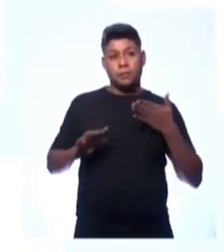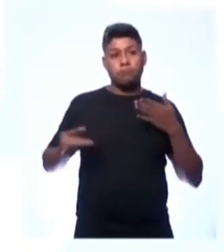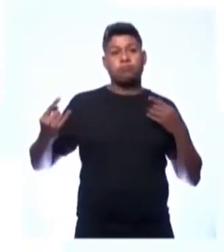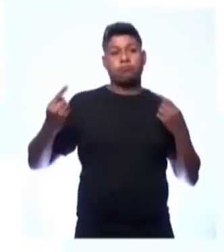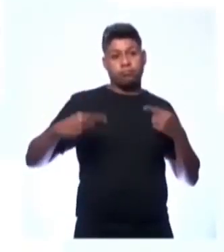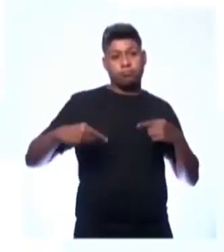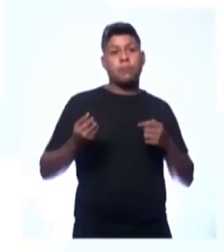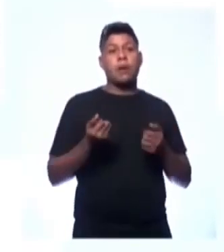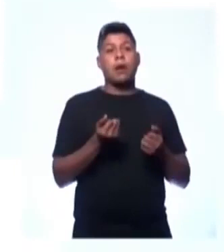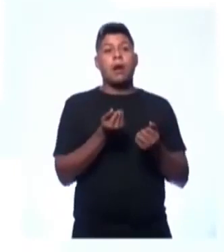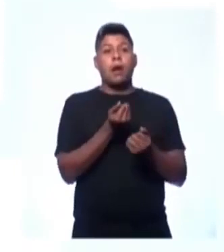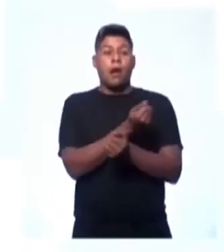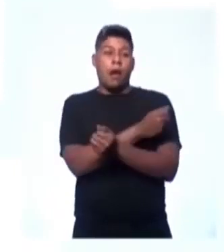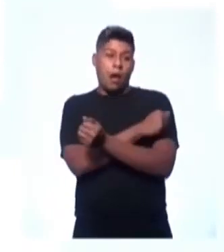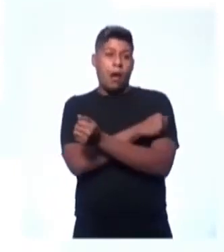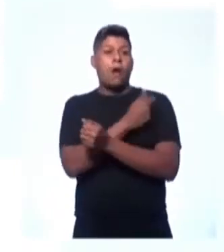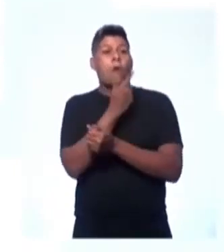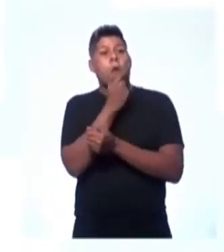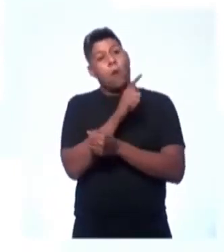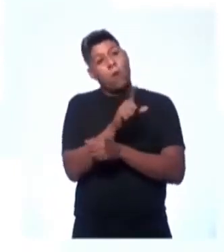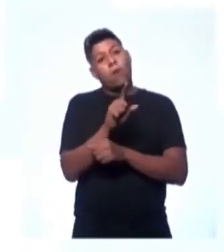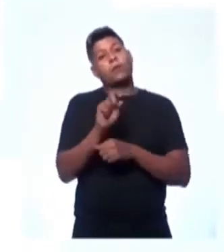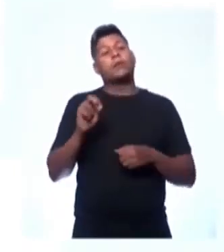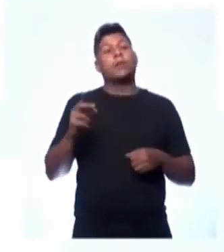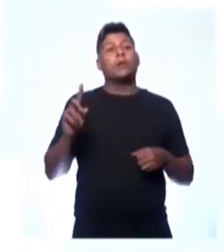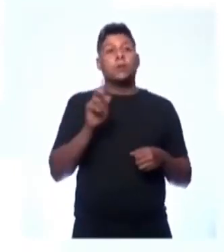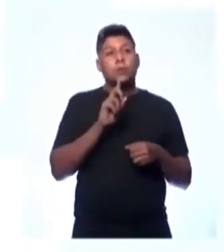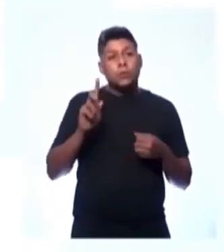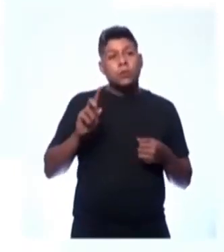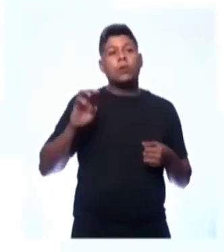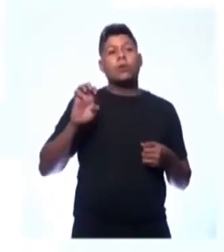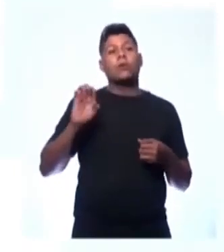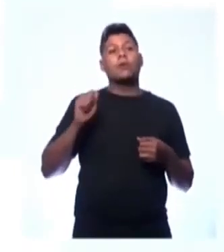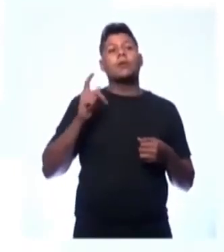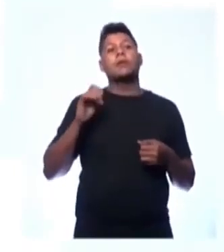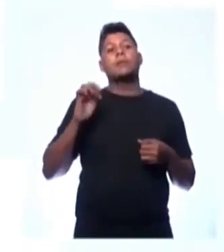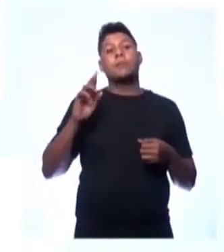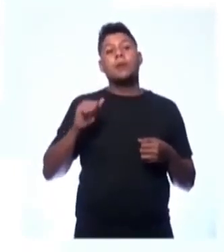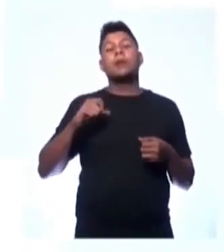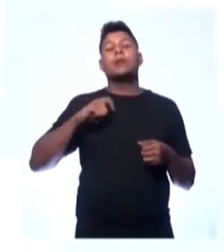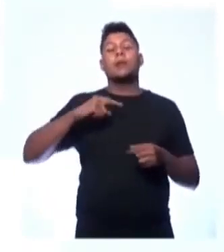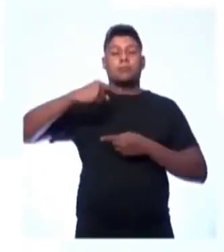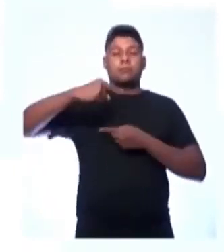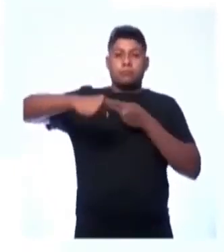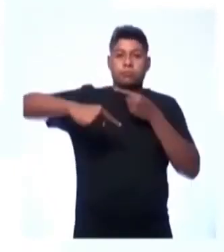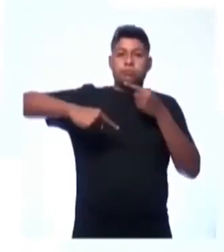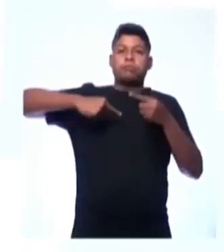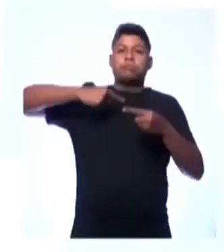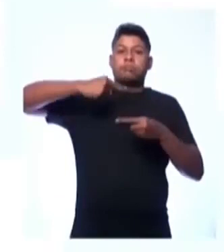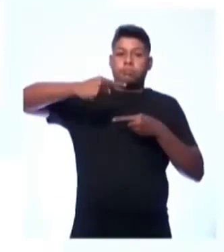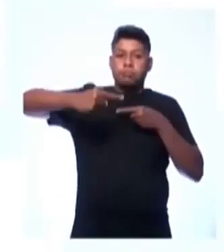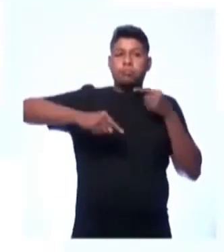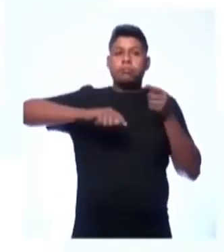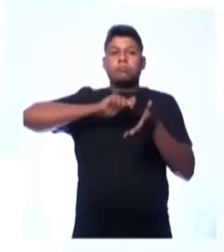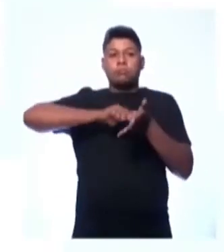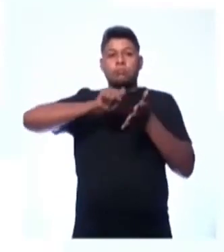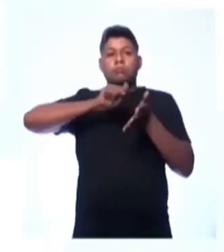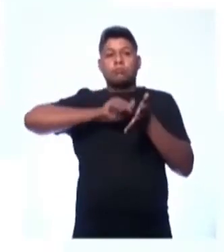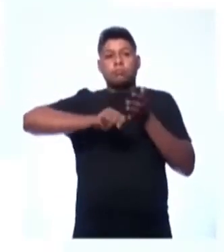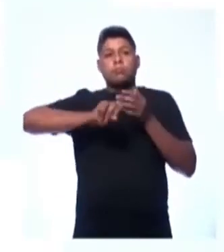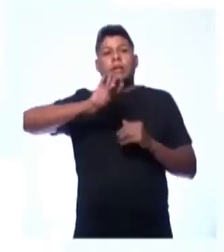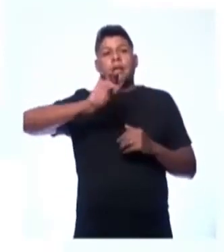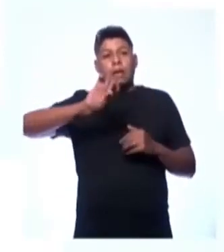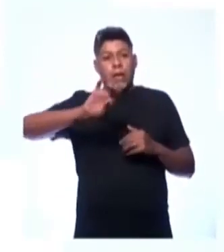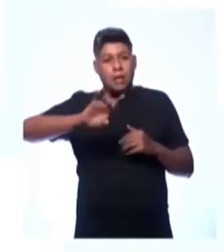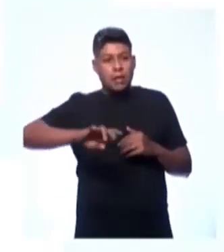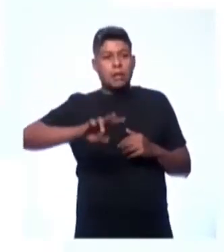os estudantes aí, né? Se eles conseguem, né? Uma Inspira aí está dando essas voltas, né? E consegue escrever em cada uma das partes